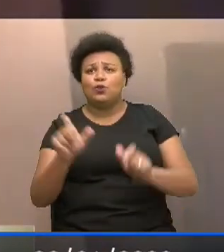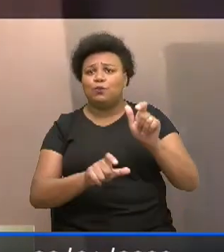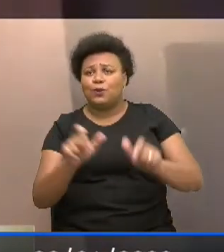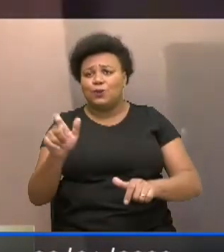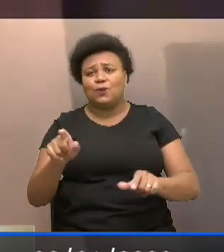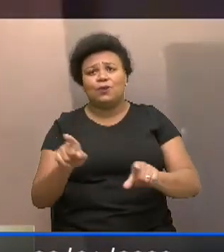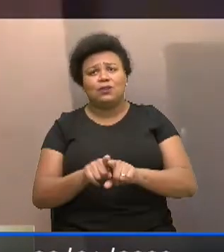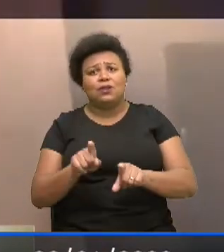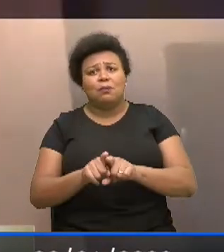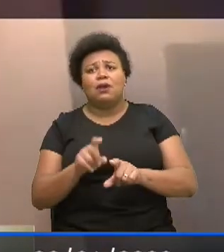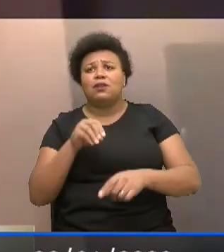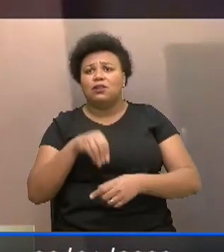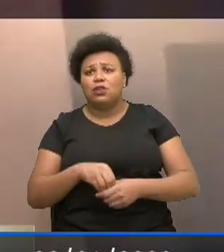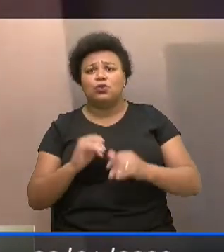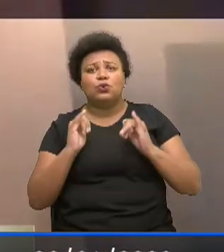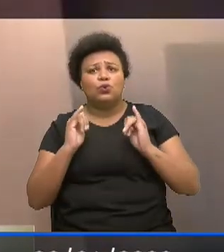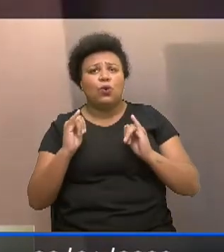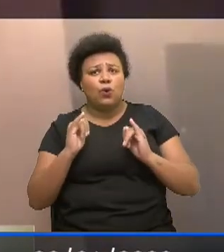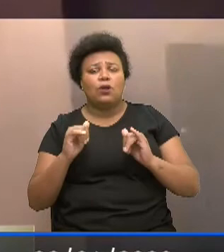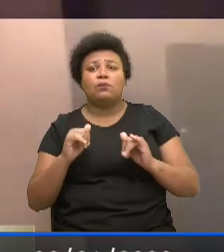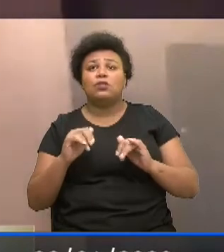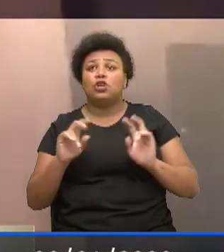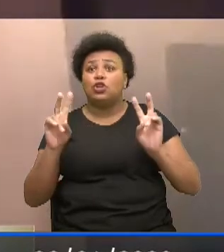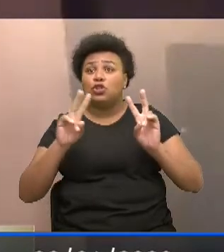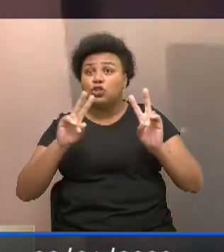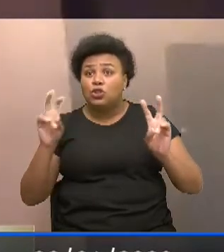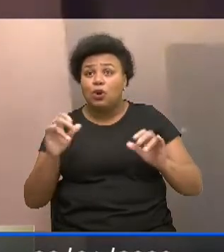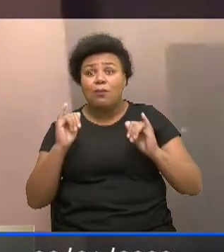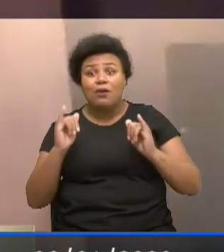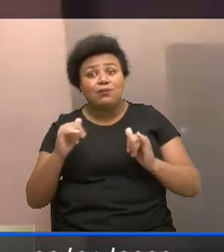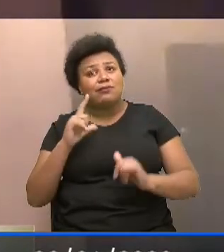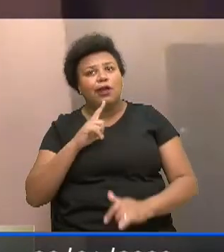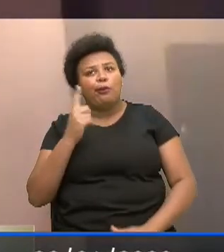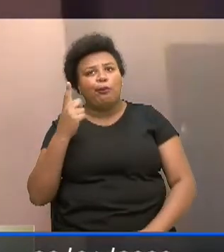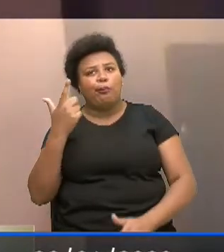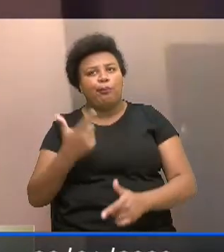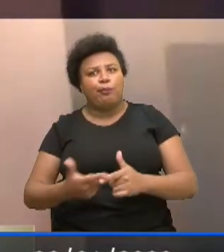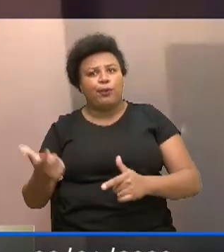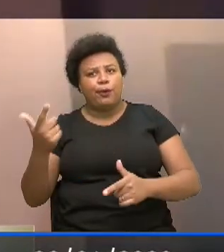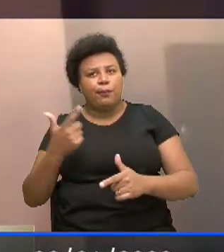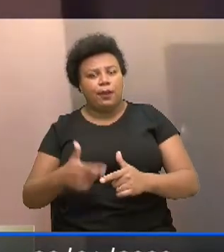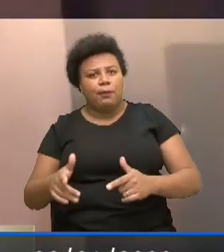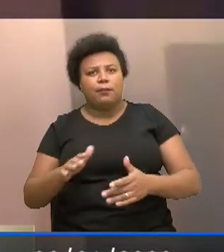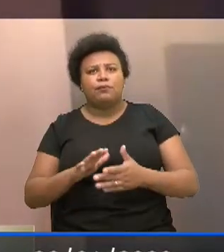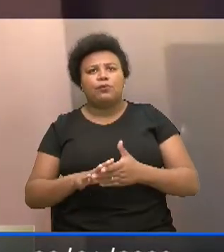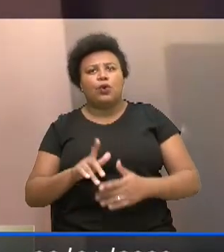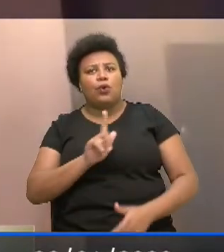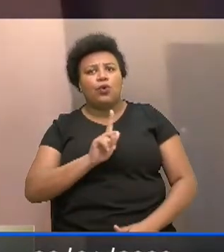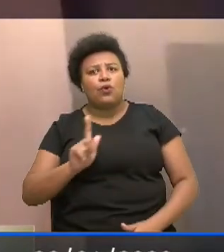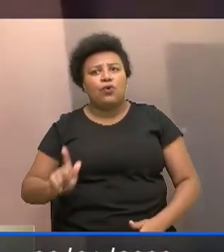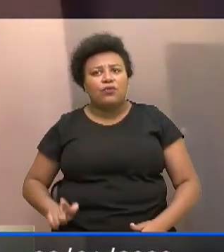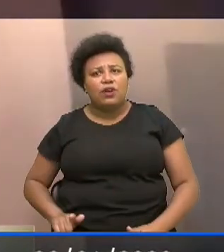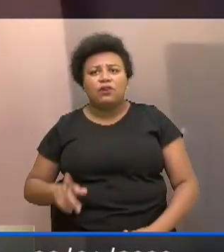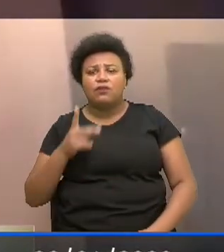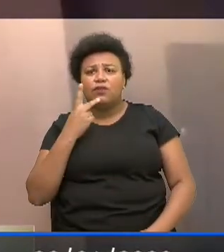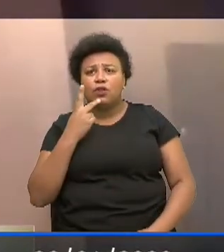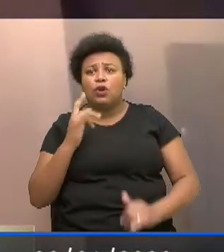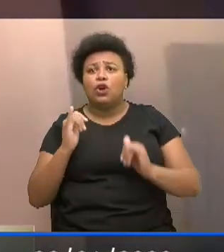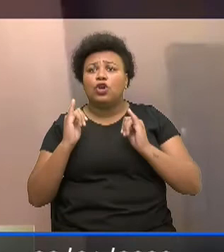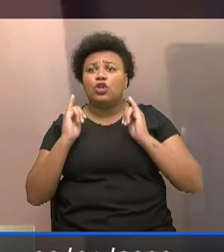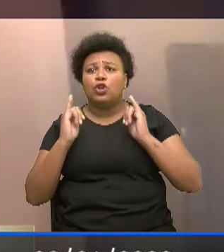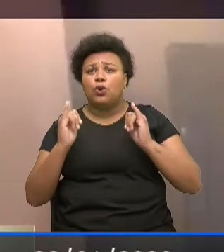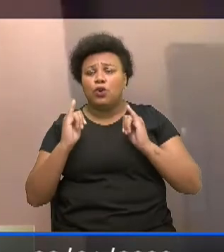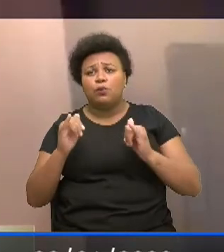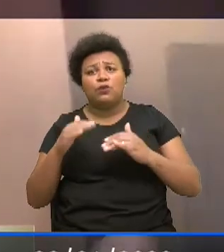também dos ônibus e tudo mais. Quanto aos ônibus, eu acho que tem um problema. O governo do estado fixou que ônibus